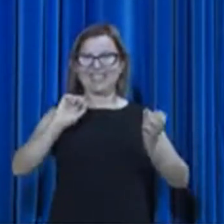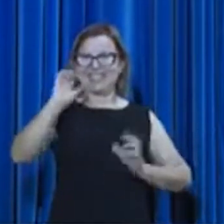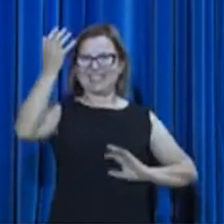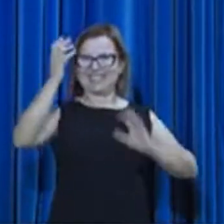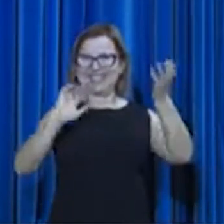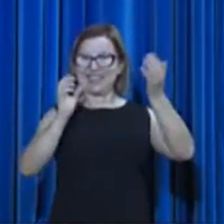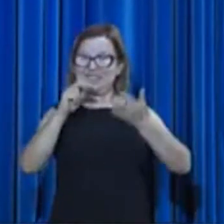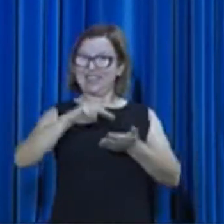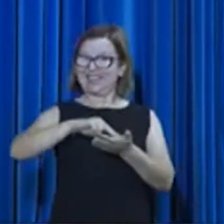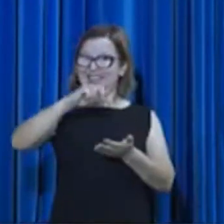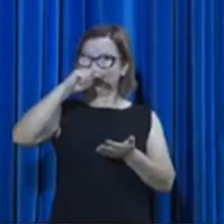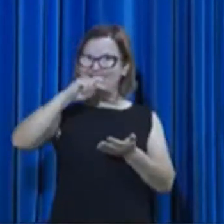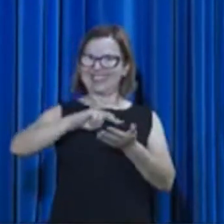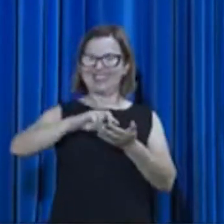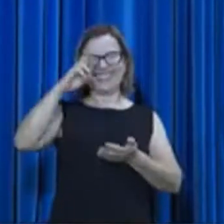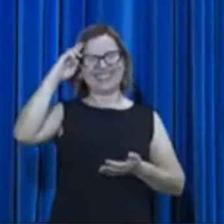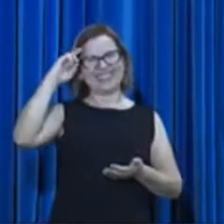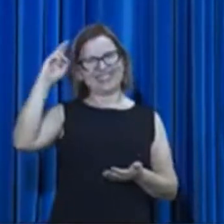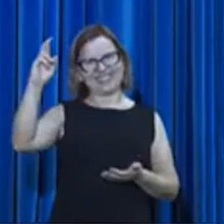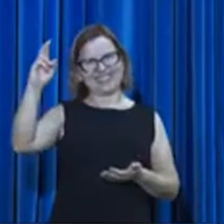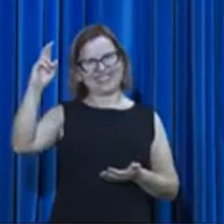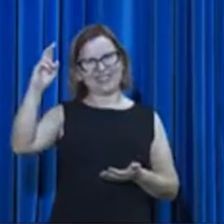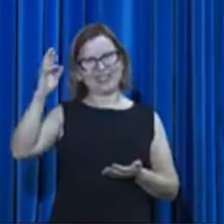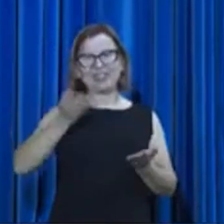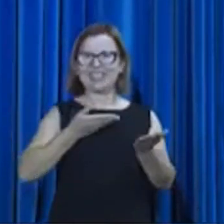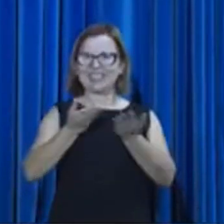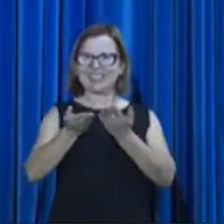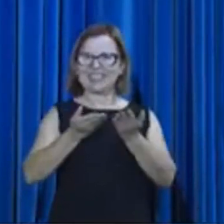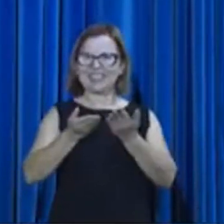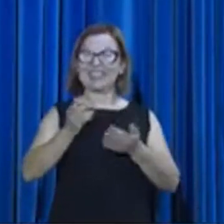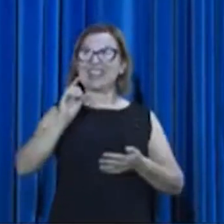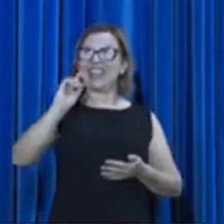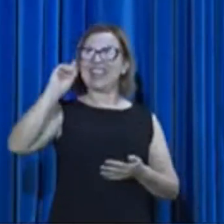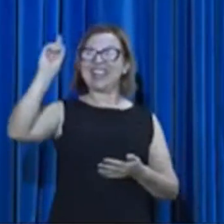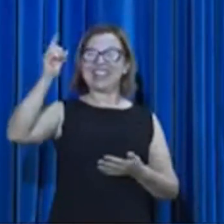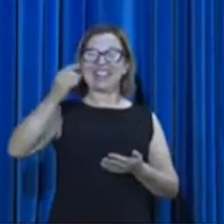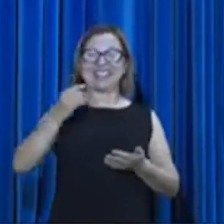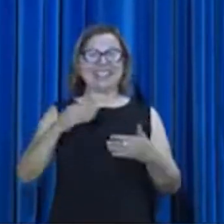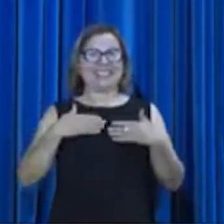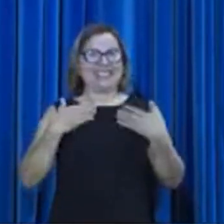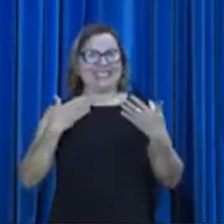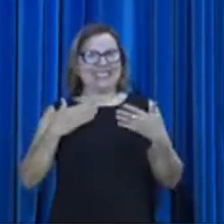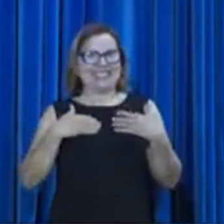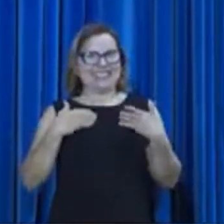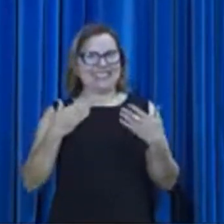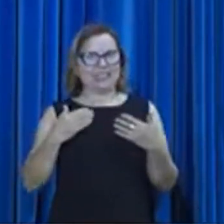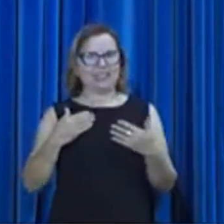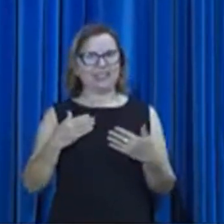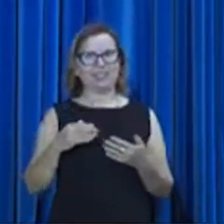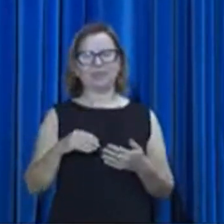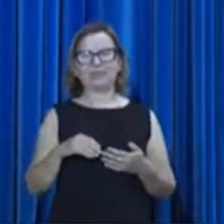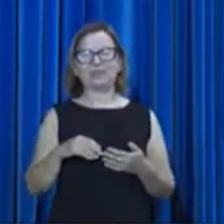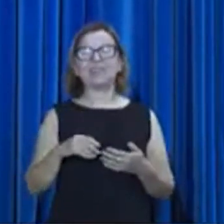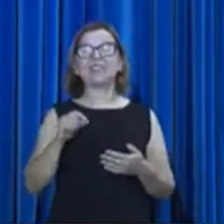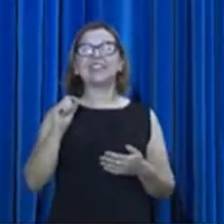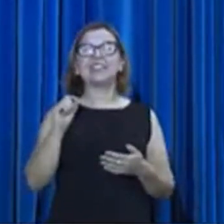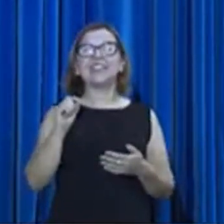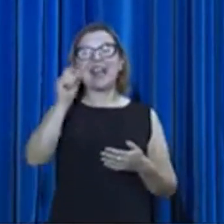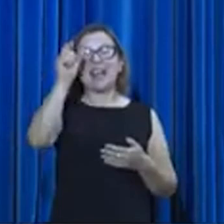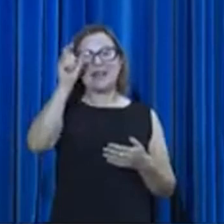com júbilo ao Senhor e de servi-lo com alegria. Quem está cheio dessa